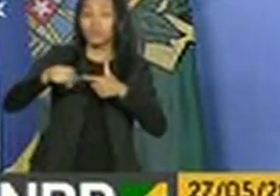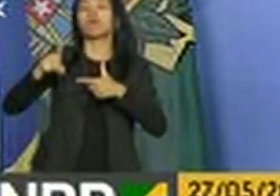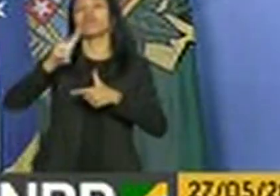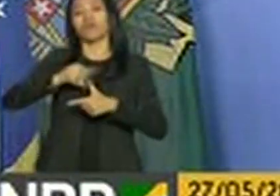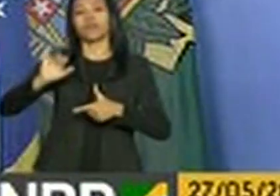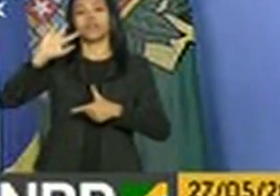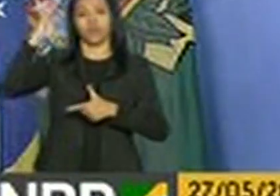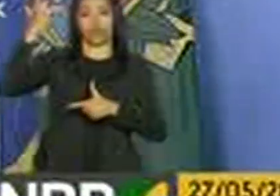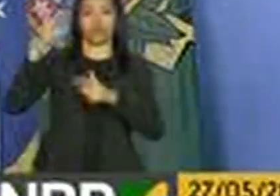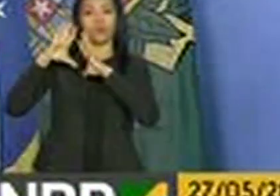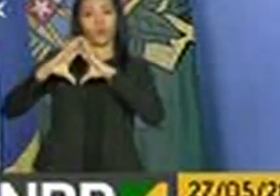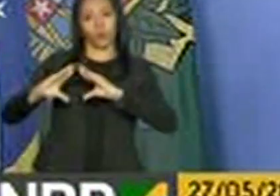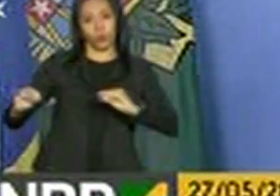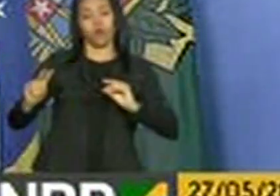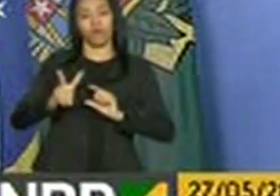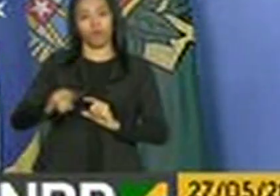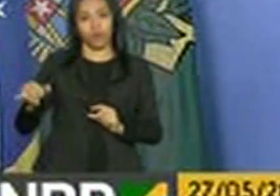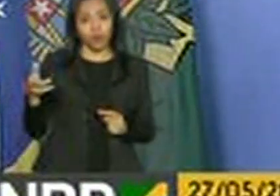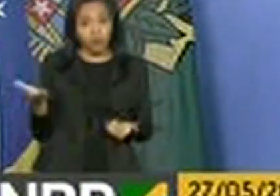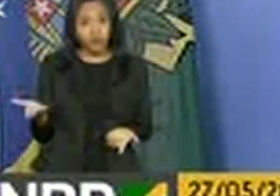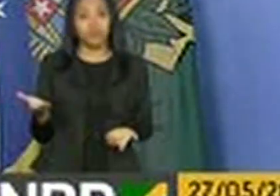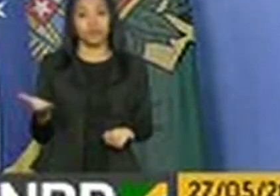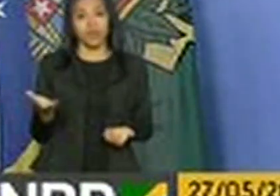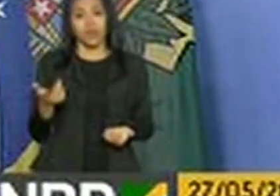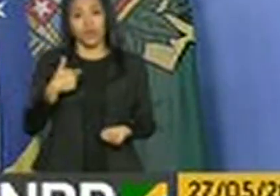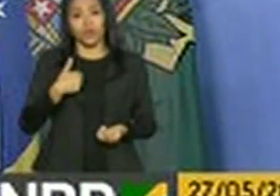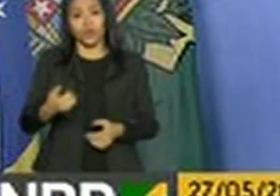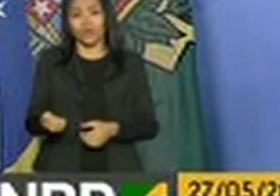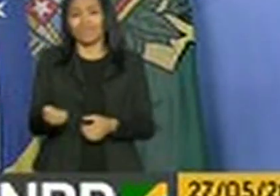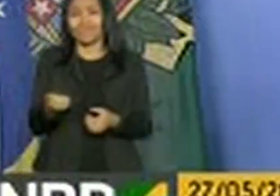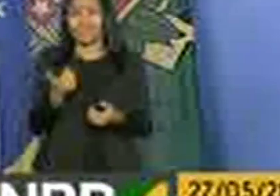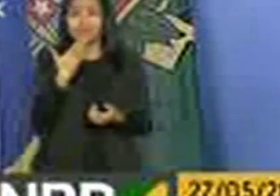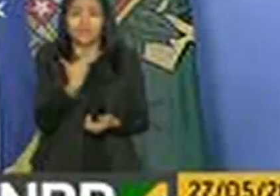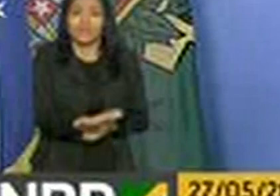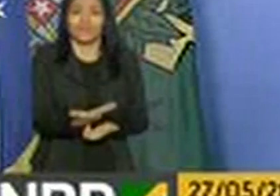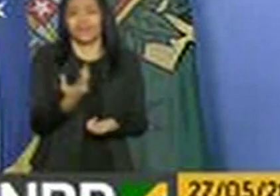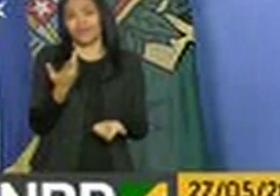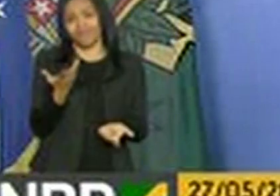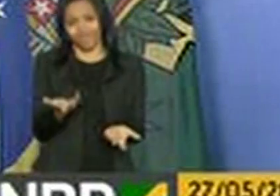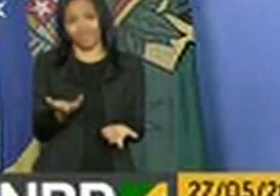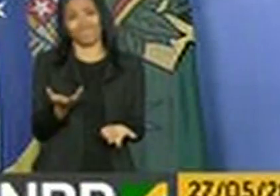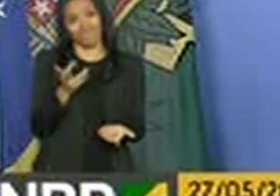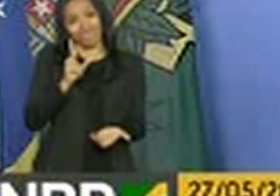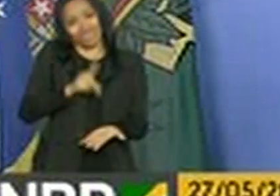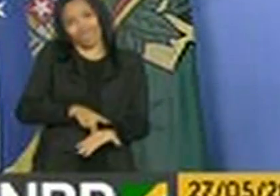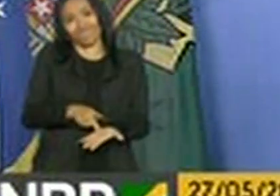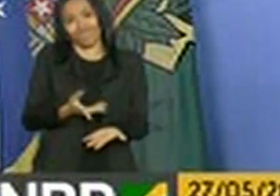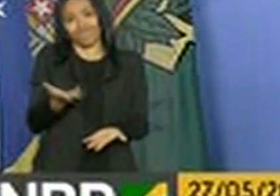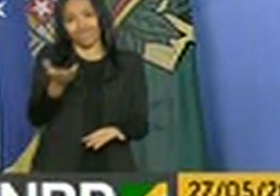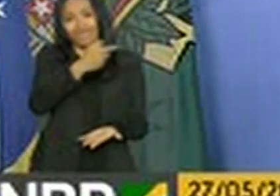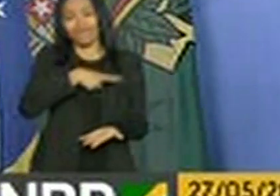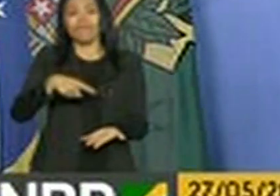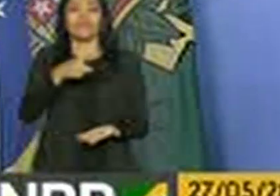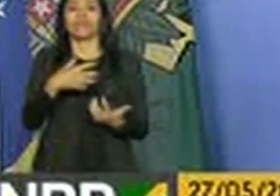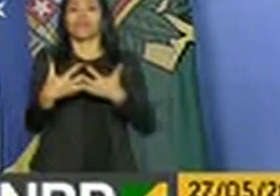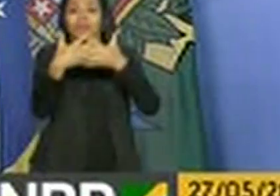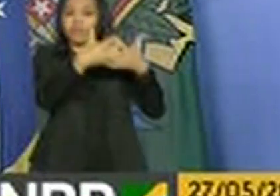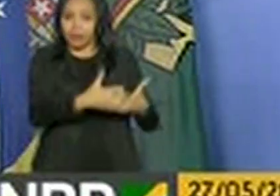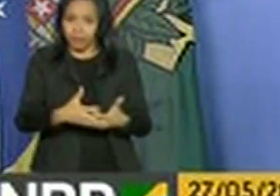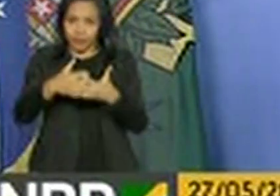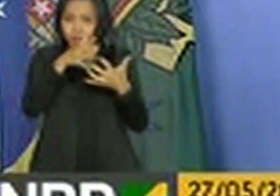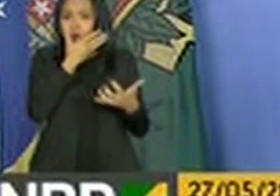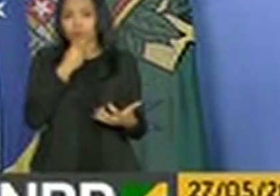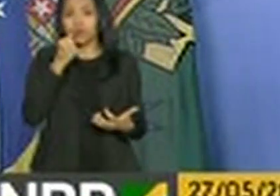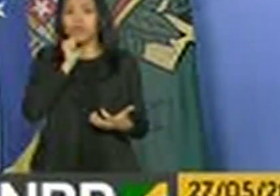superados. Eu estou, com isto, sensibilizando, na verdade, os caminhoneiros do Brasil, as caminhoneiras